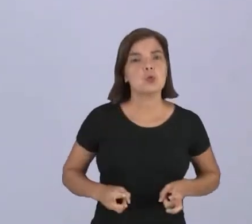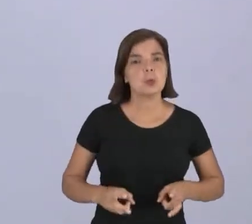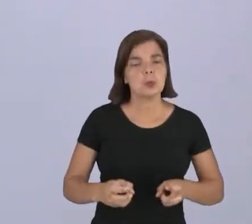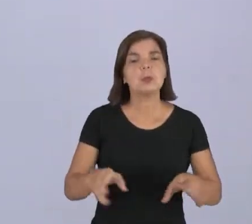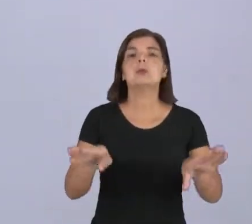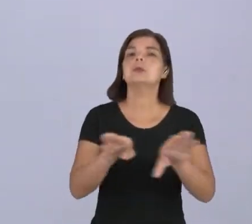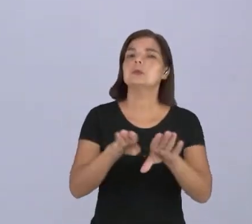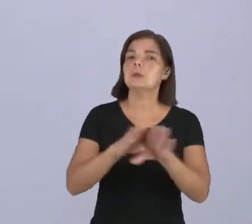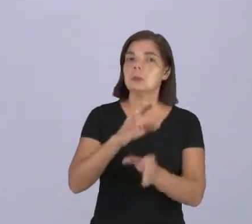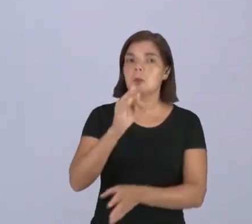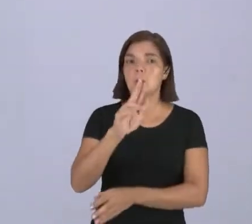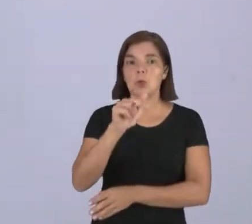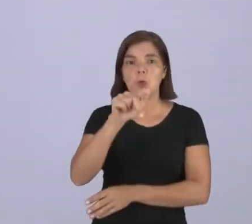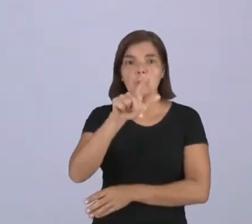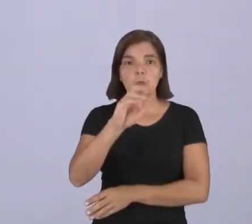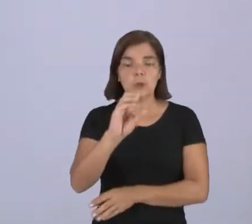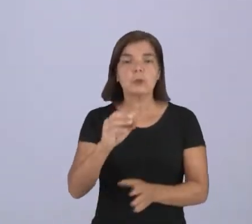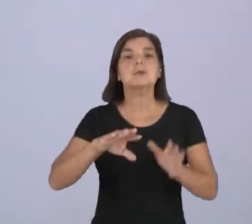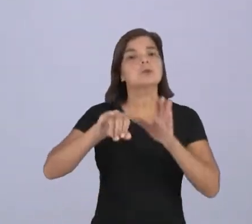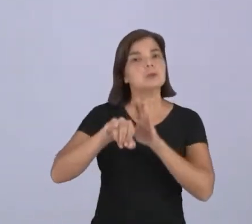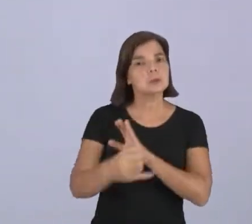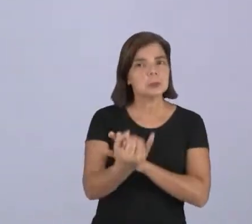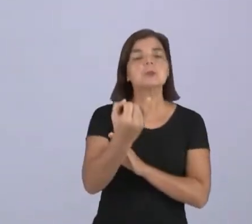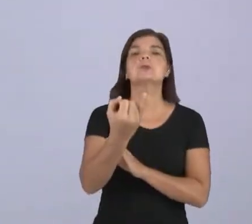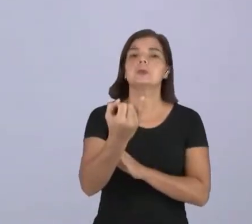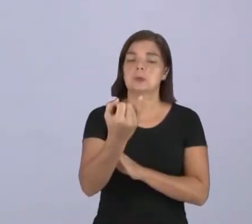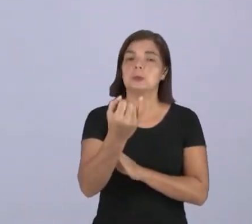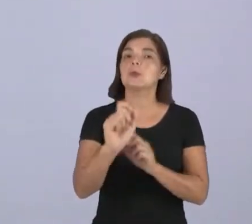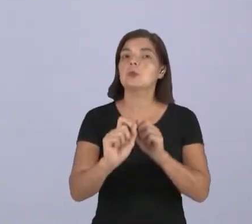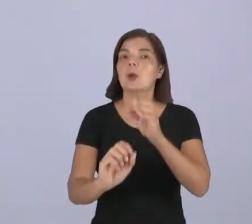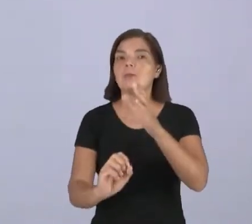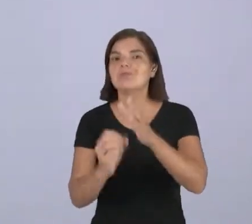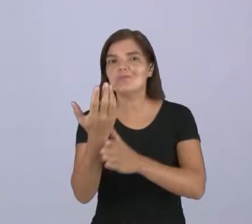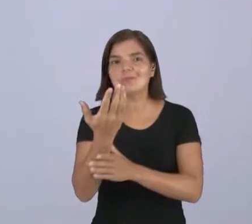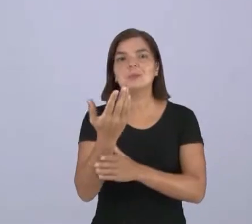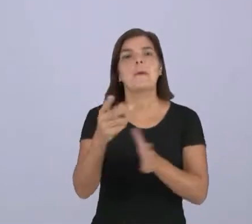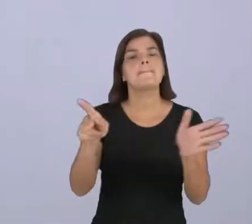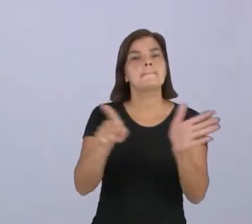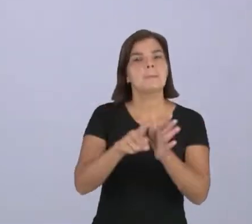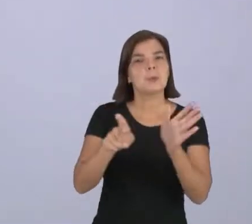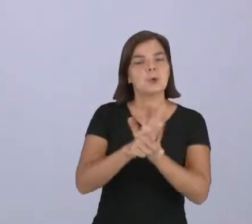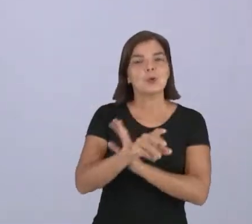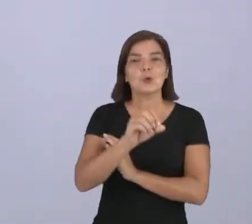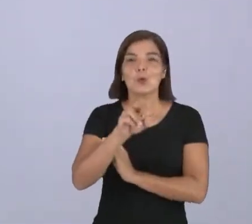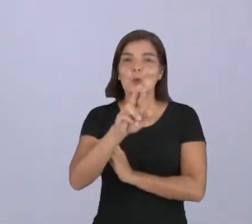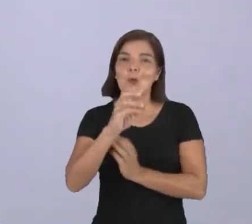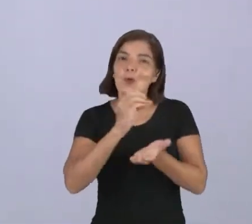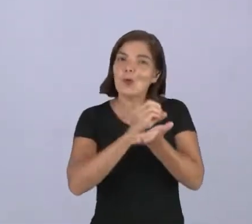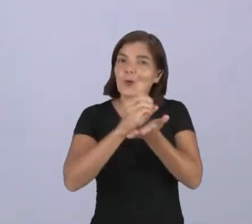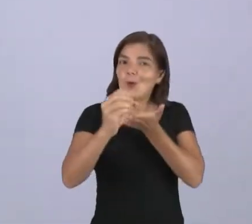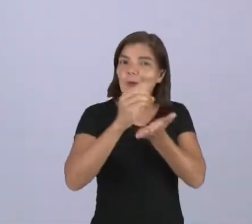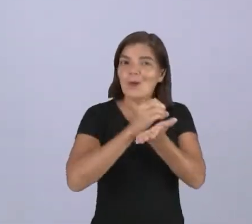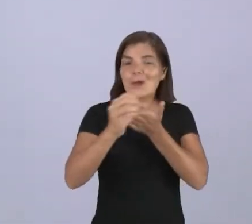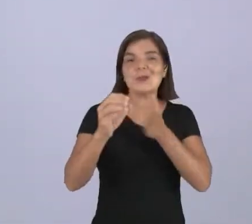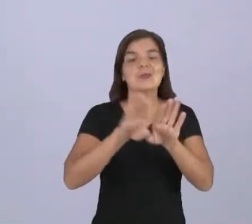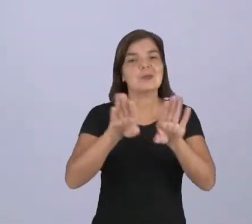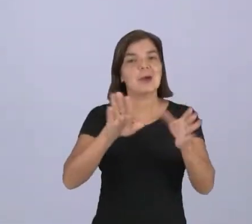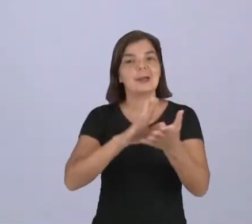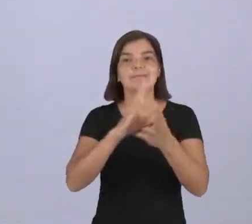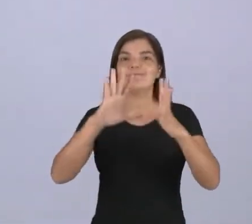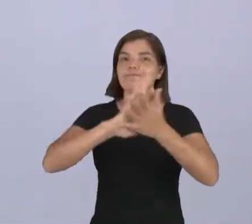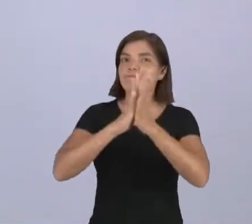acabar realizando, para fazer o aproveitamento da matéria orgânica, aquela matéria que vai entrando em decomposição, que vai